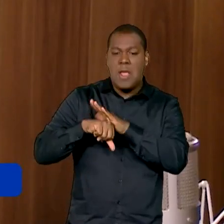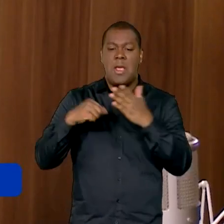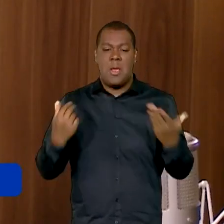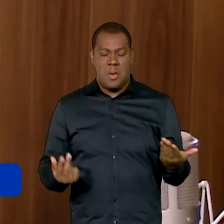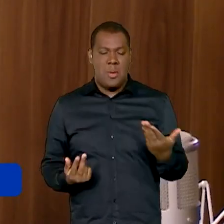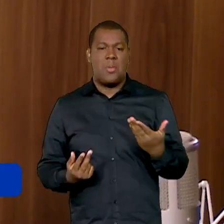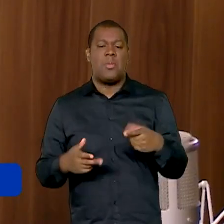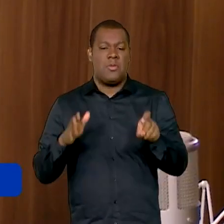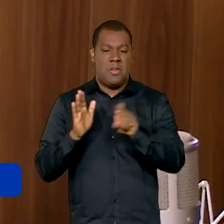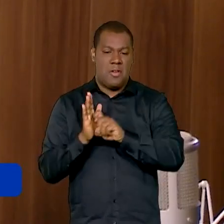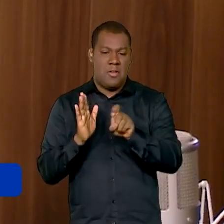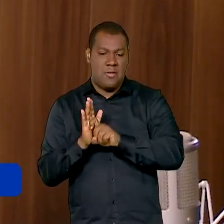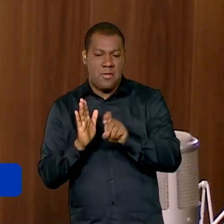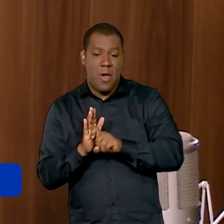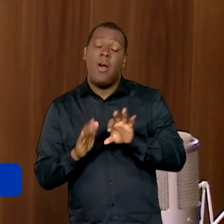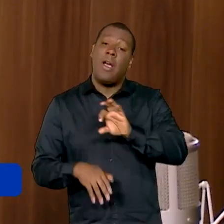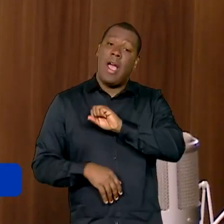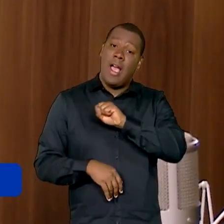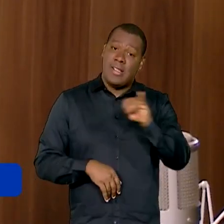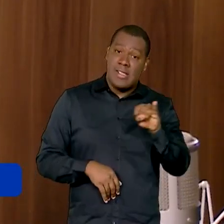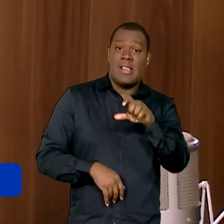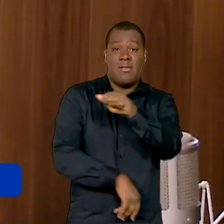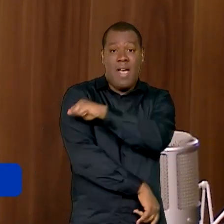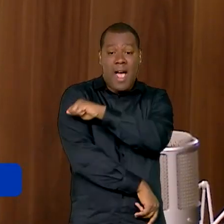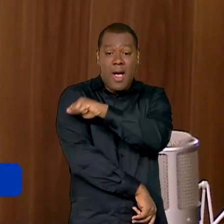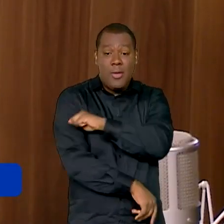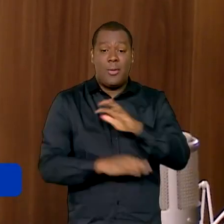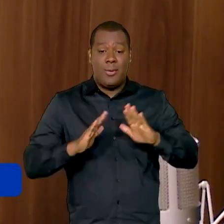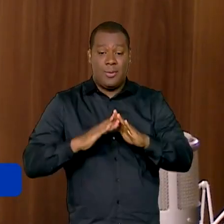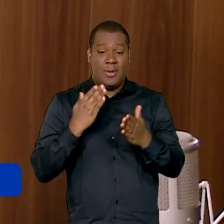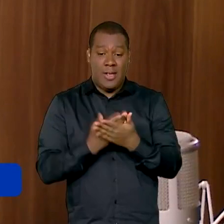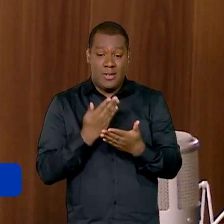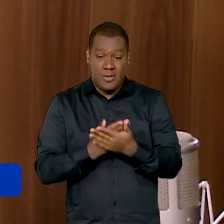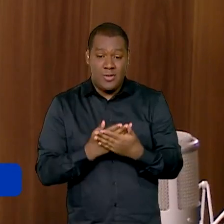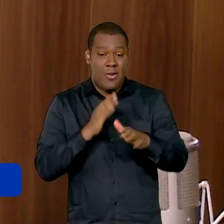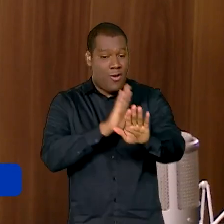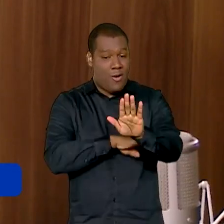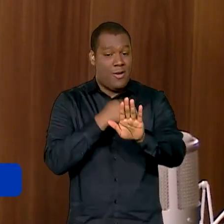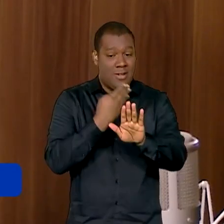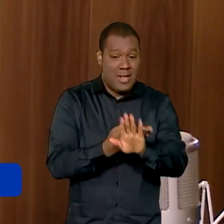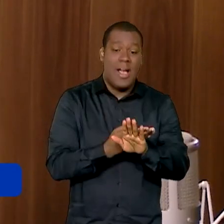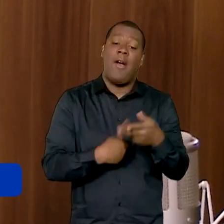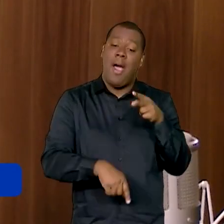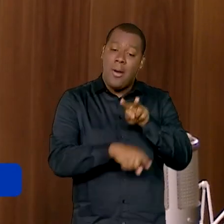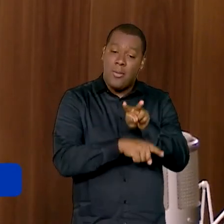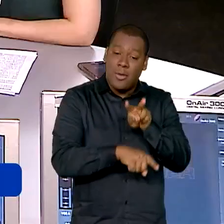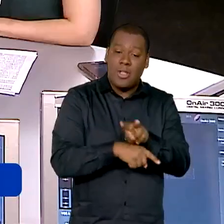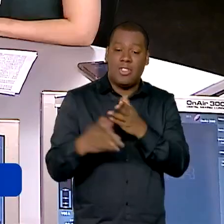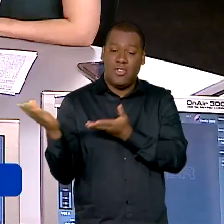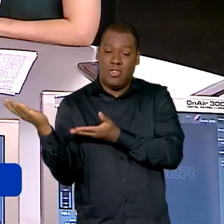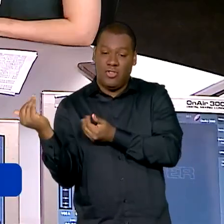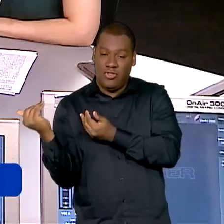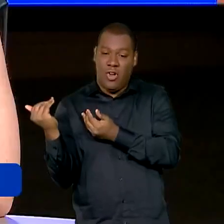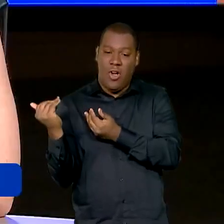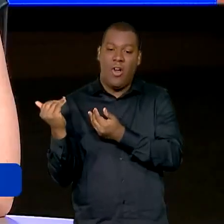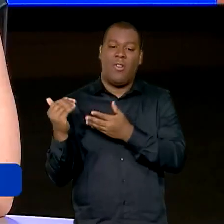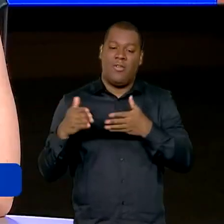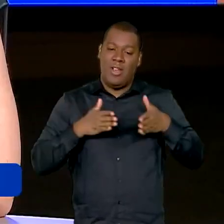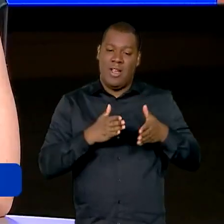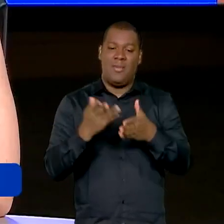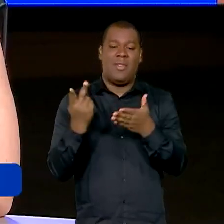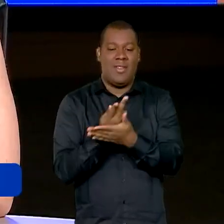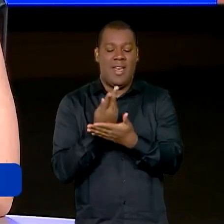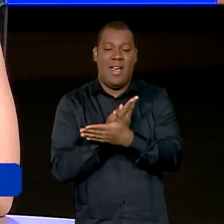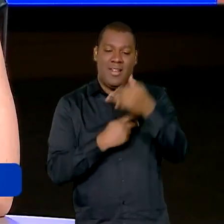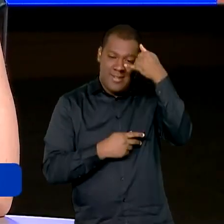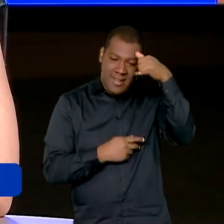não quer, e a escola integral, eu diria que aumenta a proteção sobre esses adolescentes. Este é o Bom